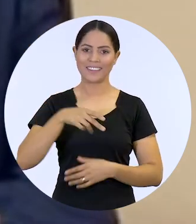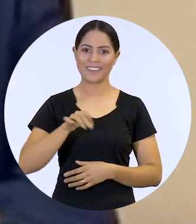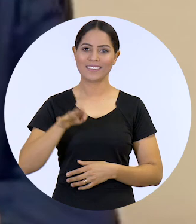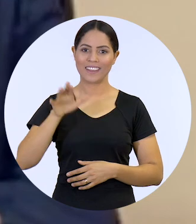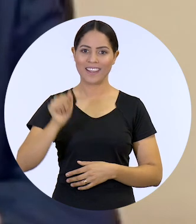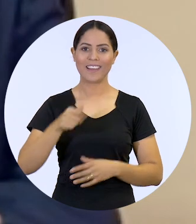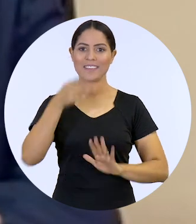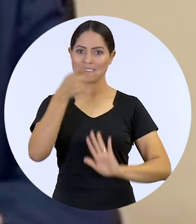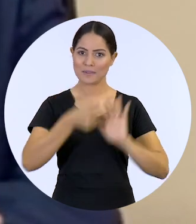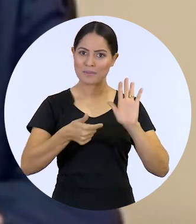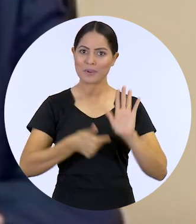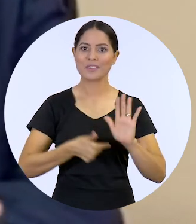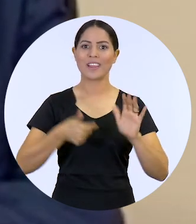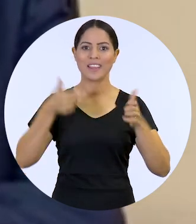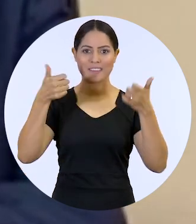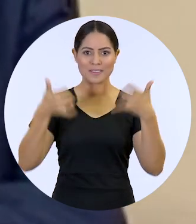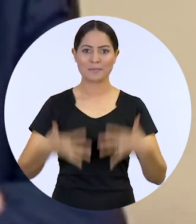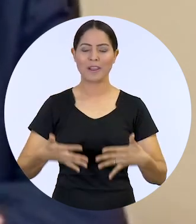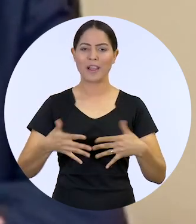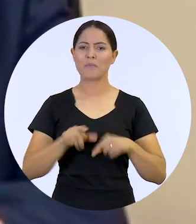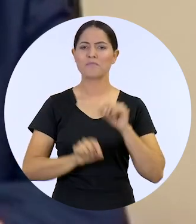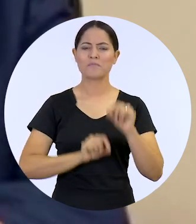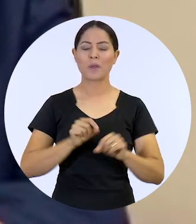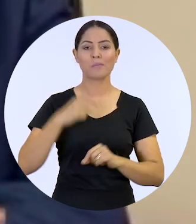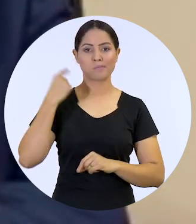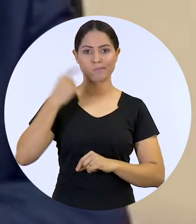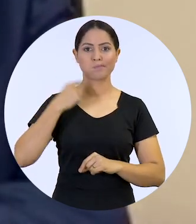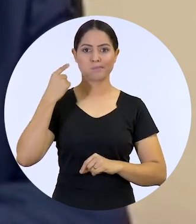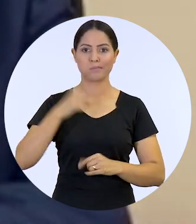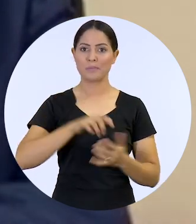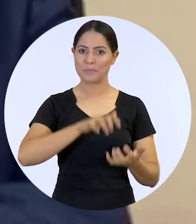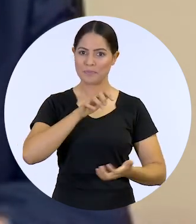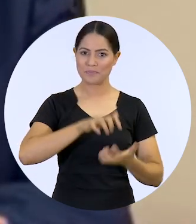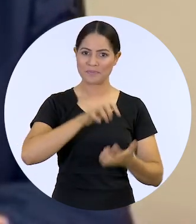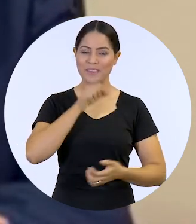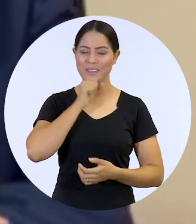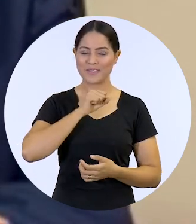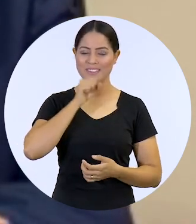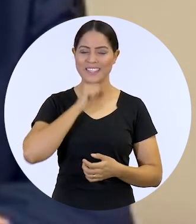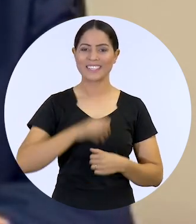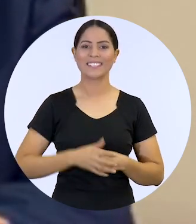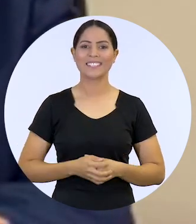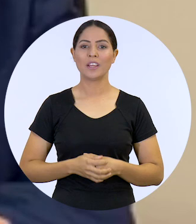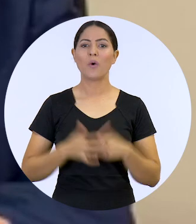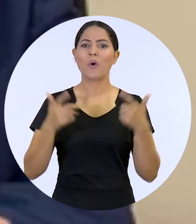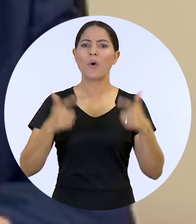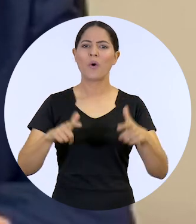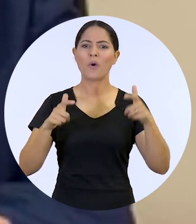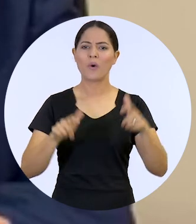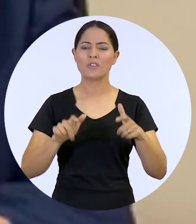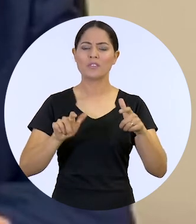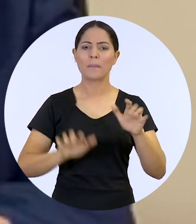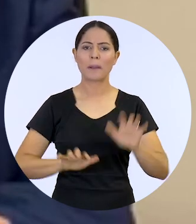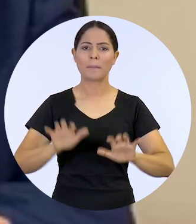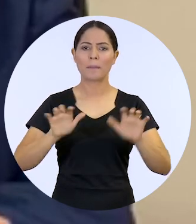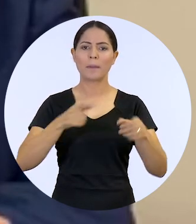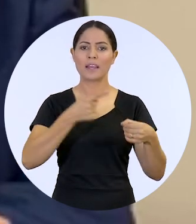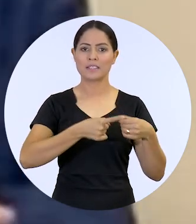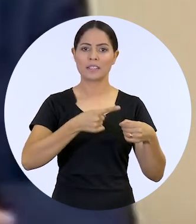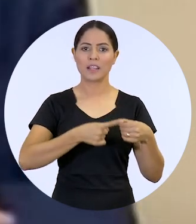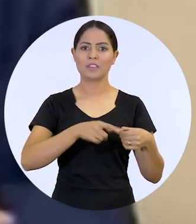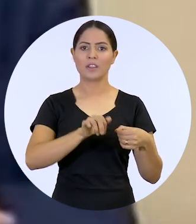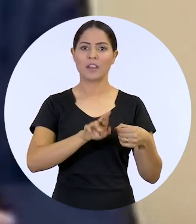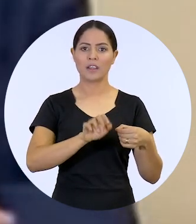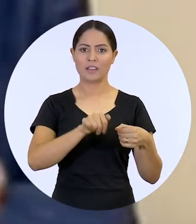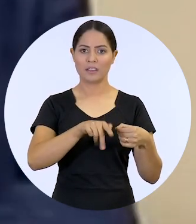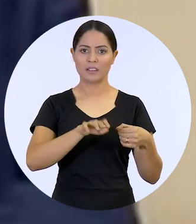um pouco desse projeto aqui do OAB Vozinho, que surgiu na subseção de Ariquemes, encampado pela seccional